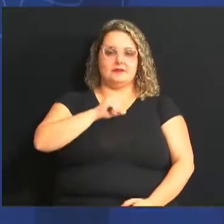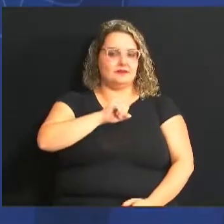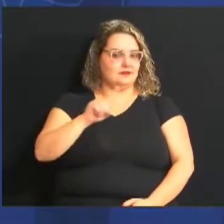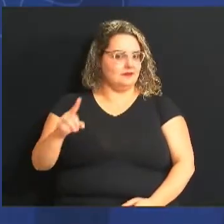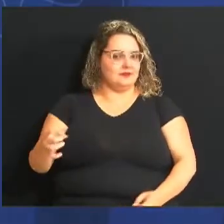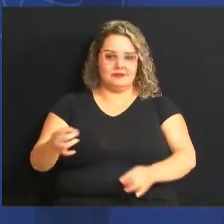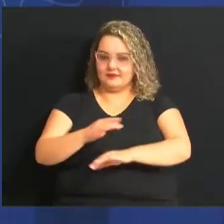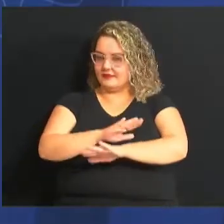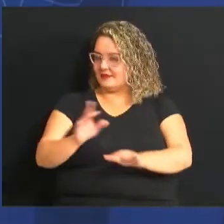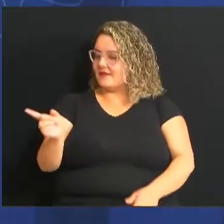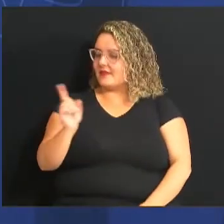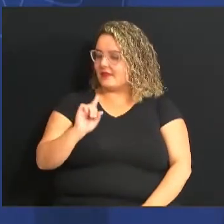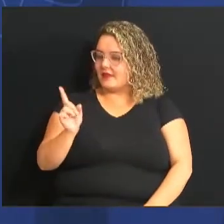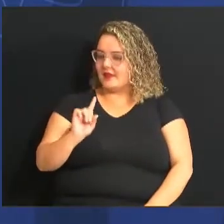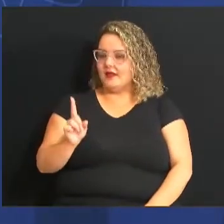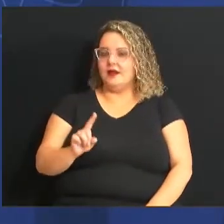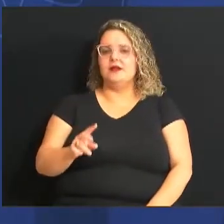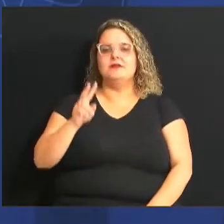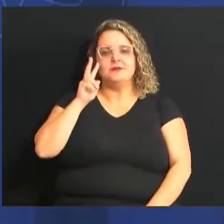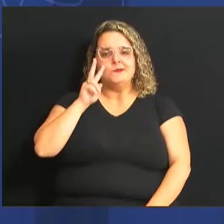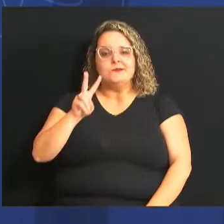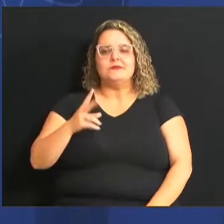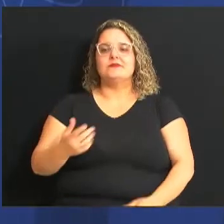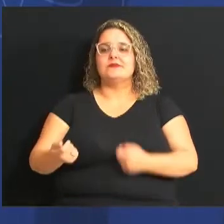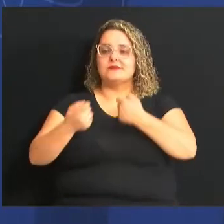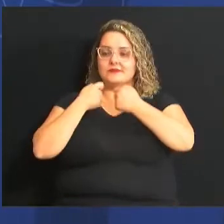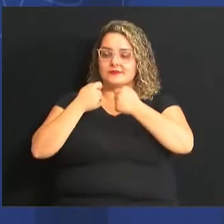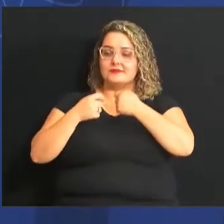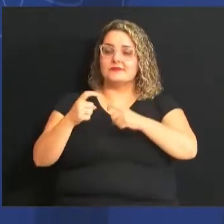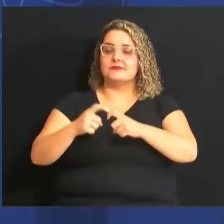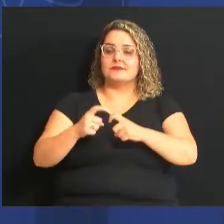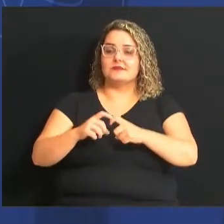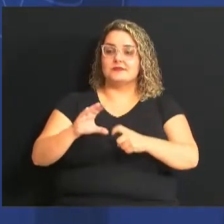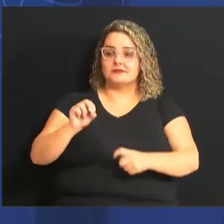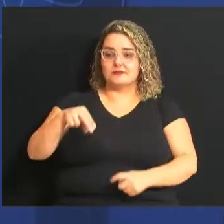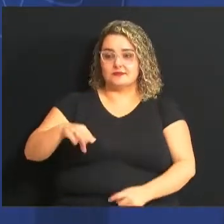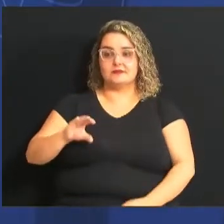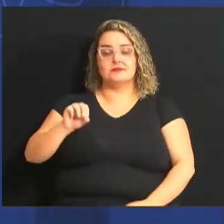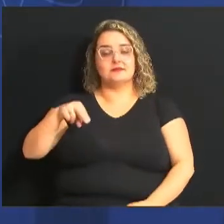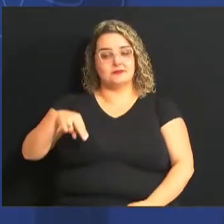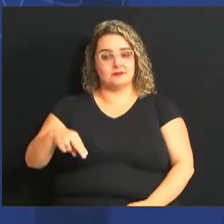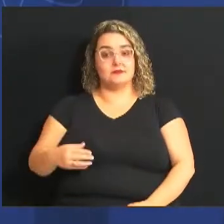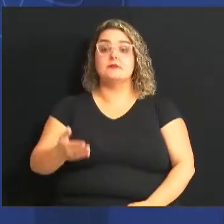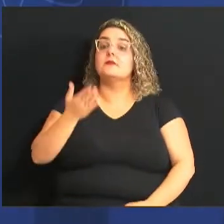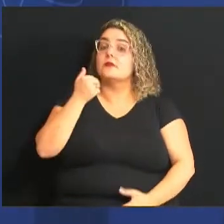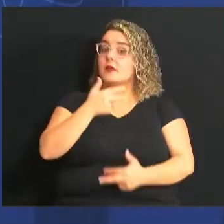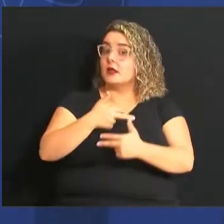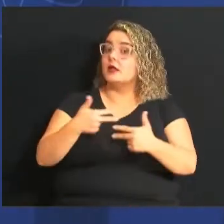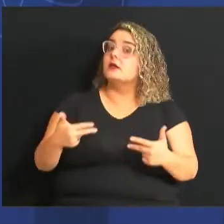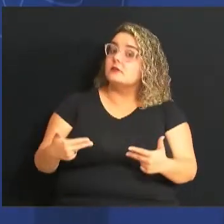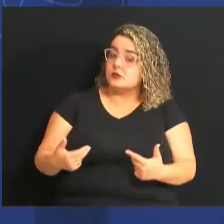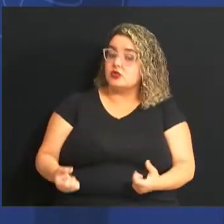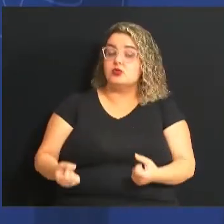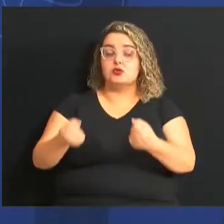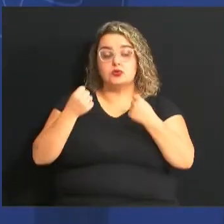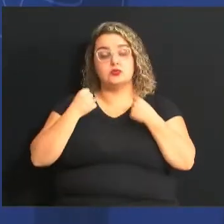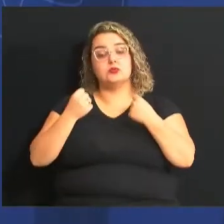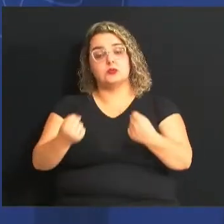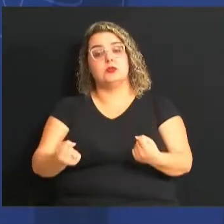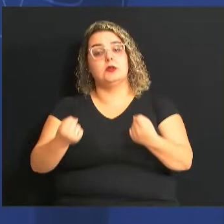aqui, viu? Conforme você viu aí na minha entrevista com o Dr. Concon, alimentação e atividade física